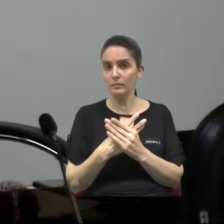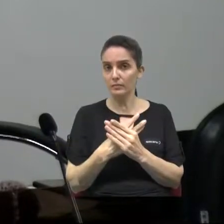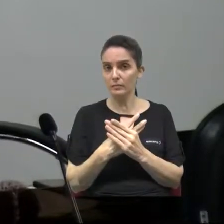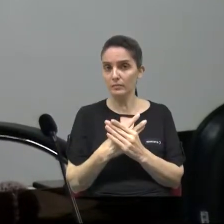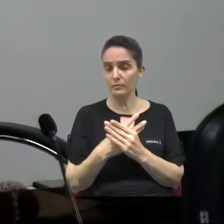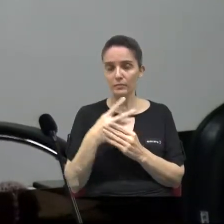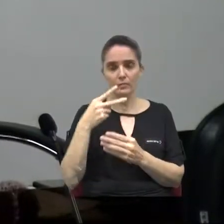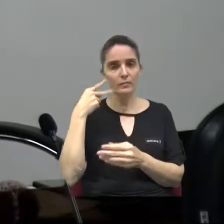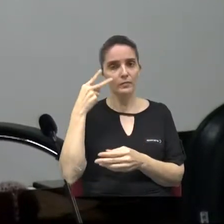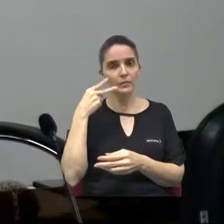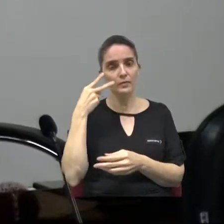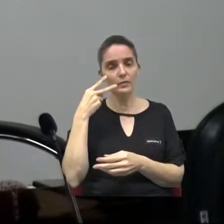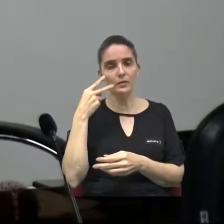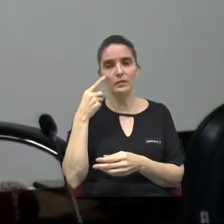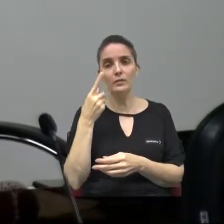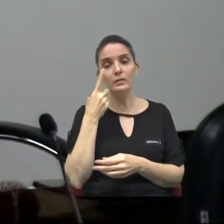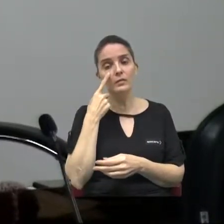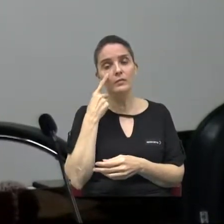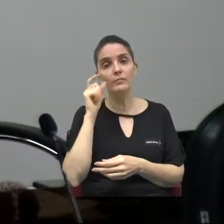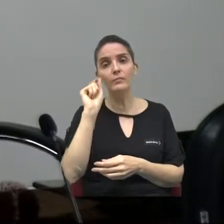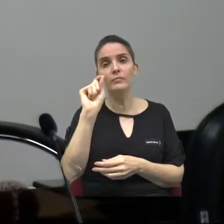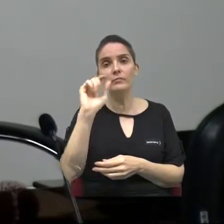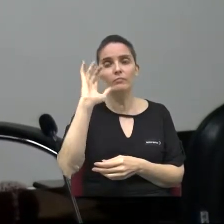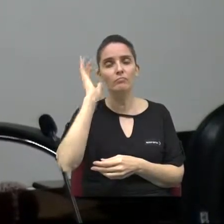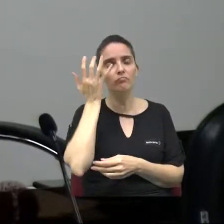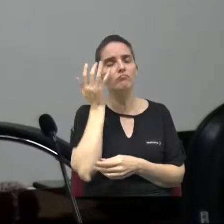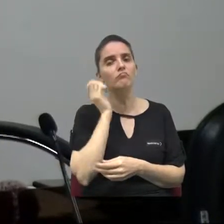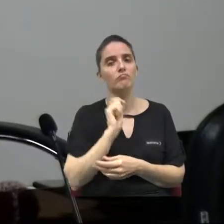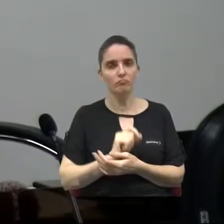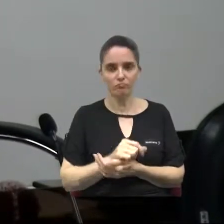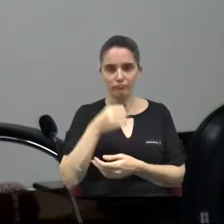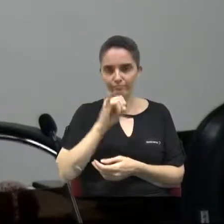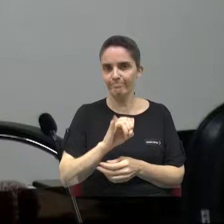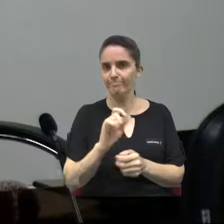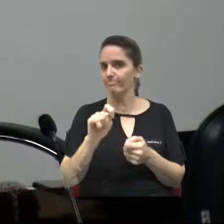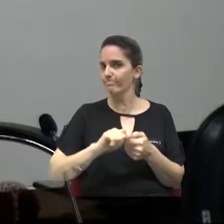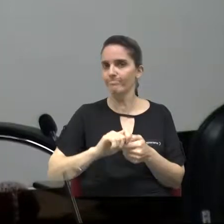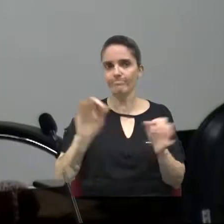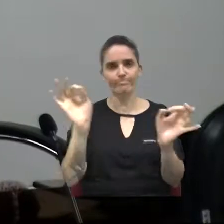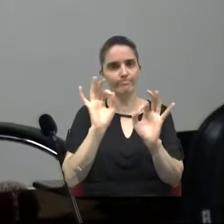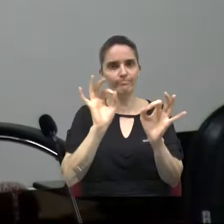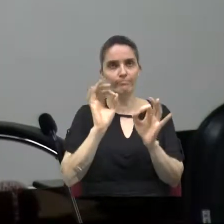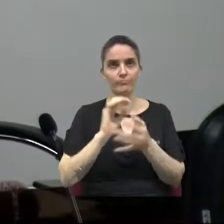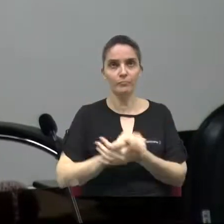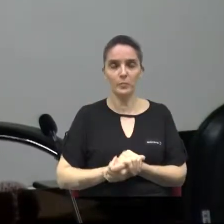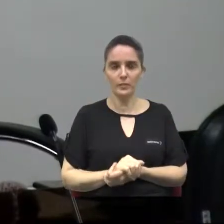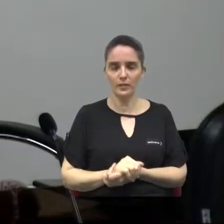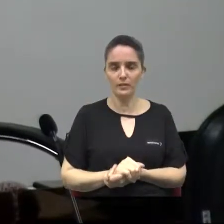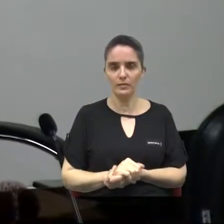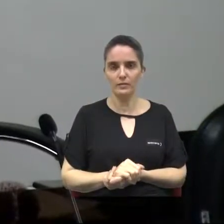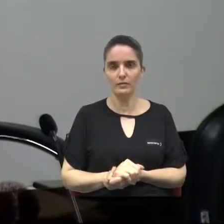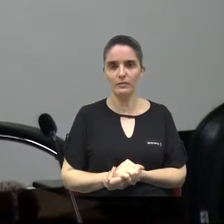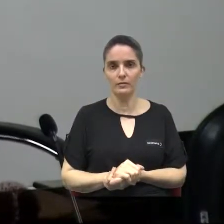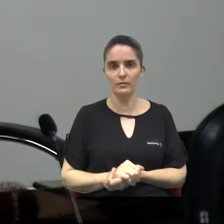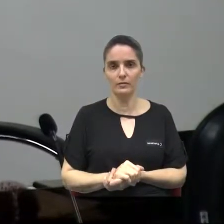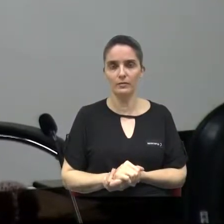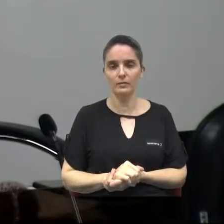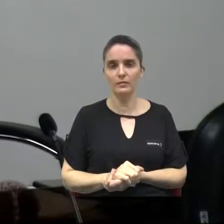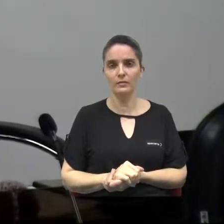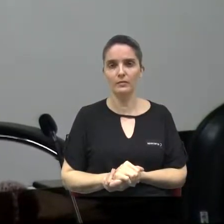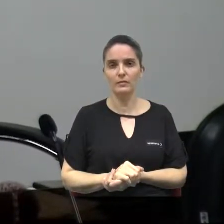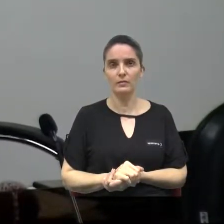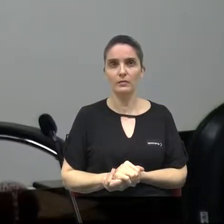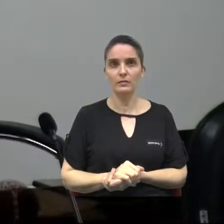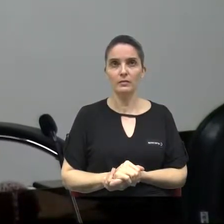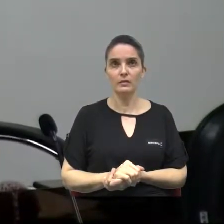aqui olhando o que vai acontecer se nós não tomarmos um posicionamento. Lu, só mais um segundinho. Só mais